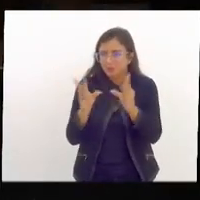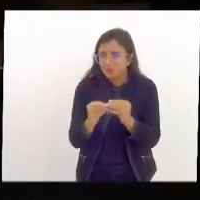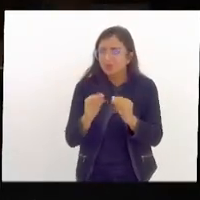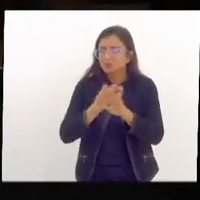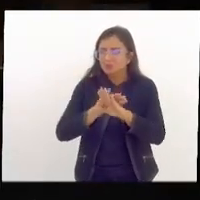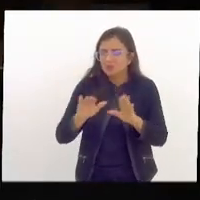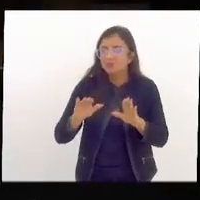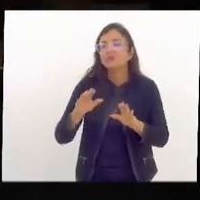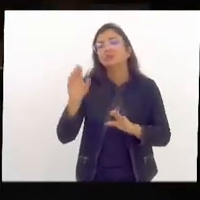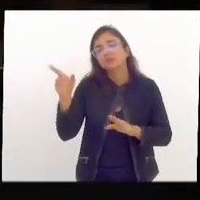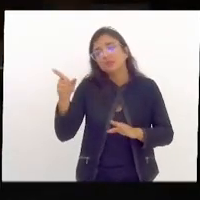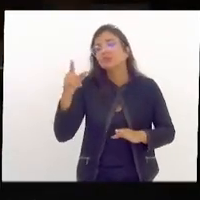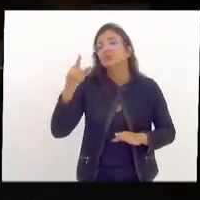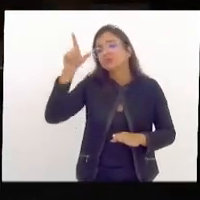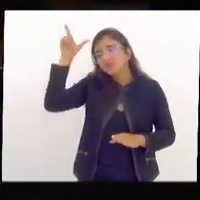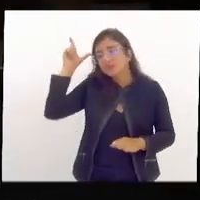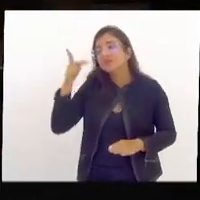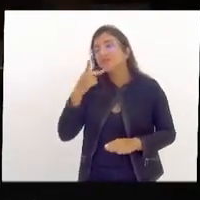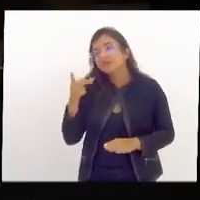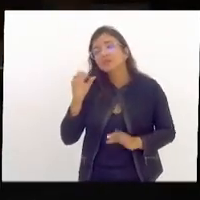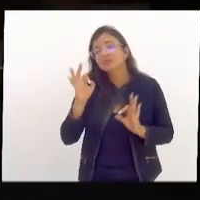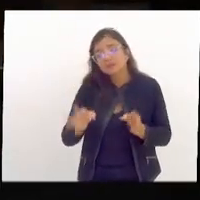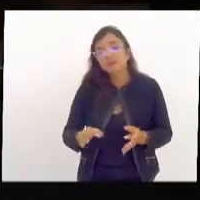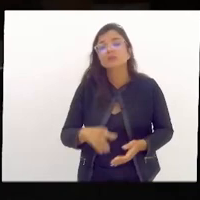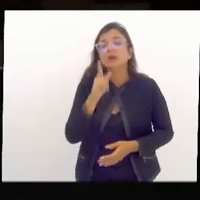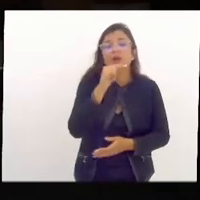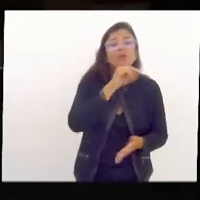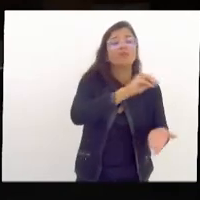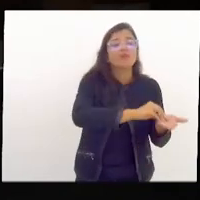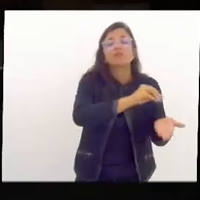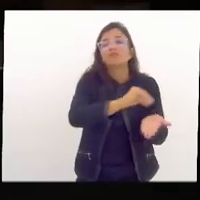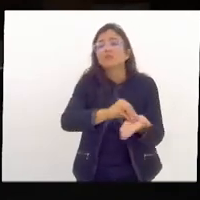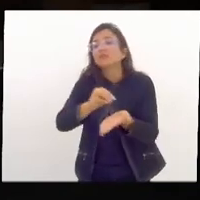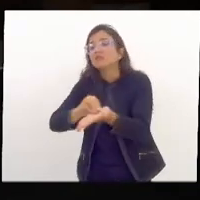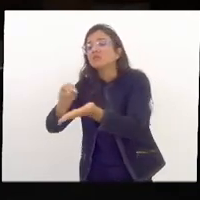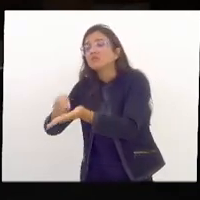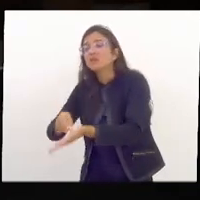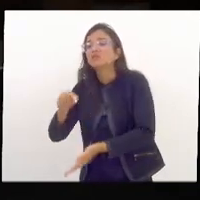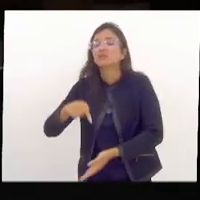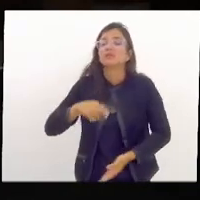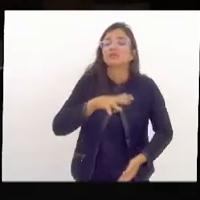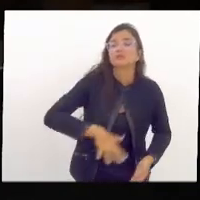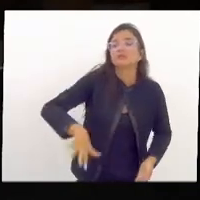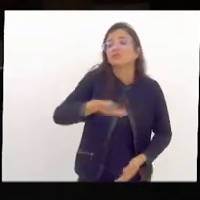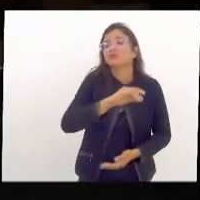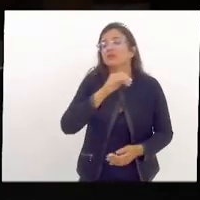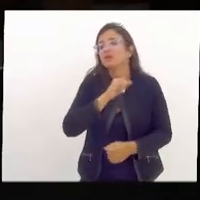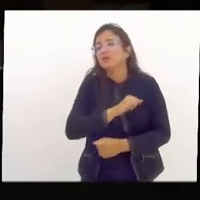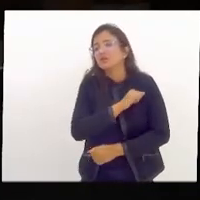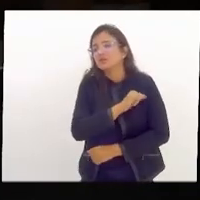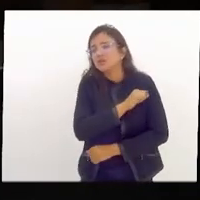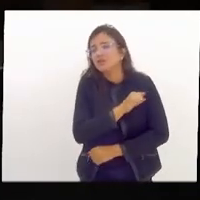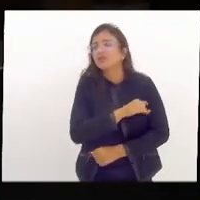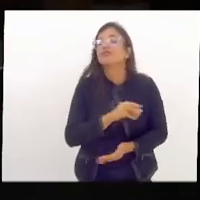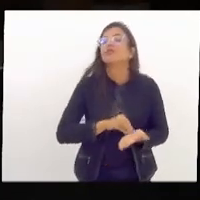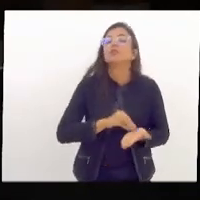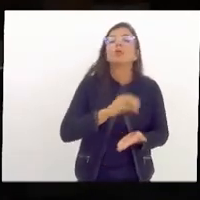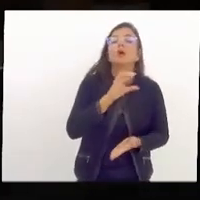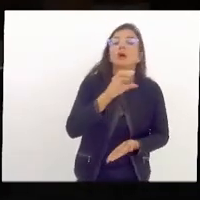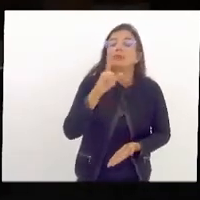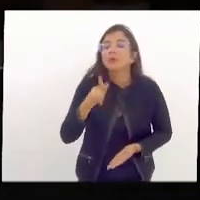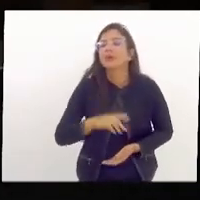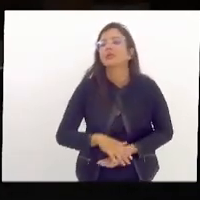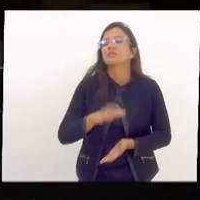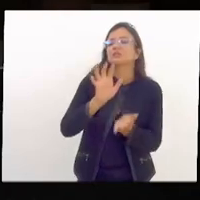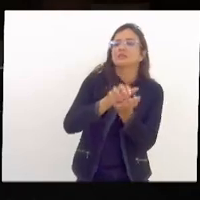trocadilho do Paulo é correto. Porque ele dizia o seguinte, Paulo, está faltando água em todas as áreas da cidade do Rio de Janeiro. Falta água em Campo Grande, falta de